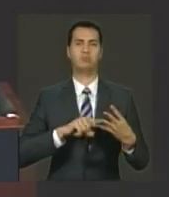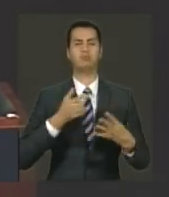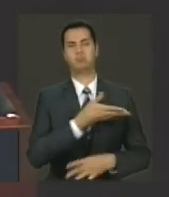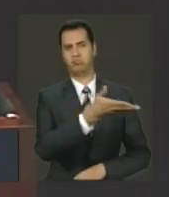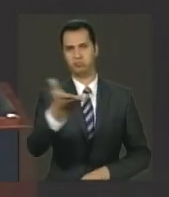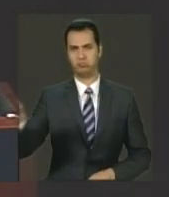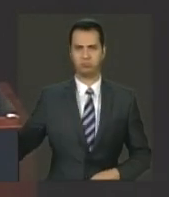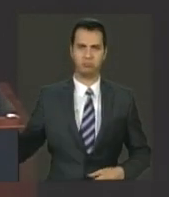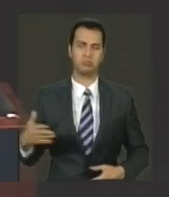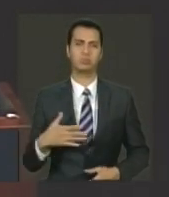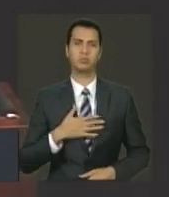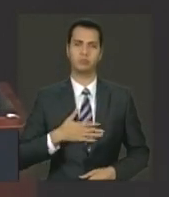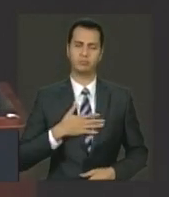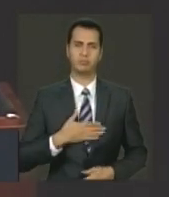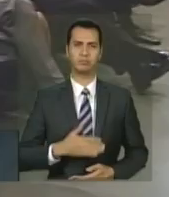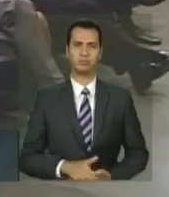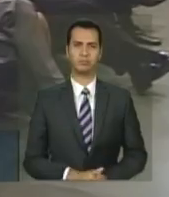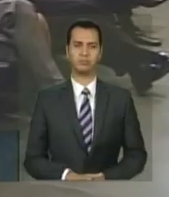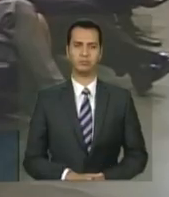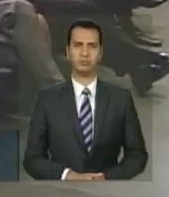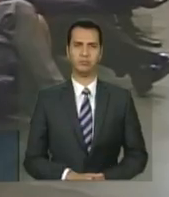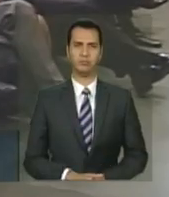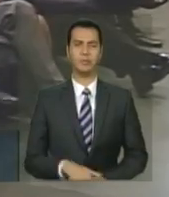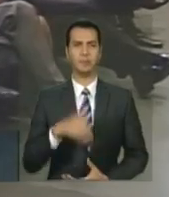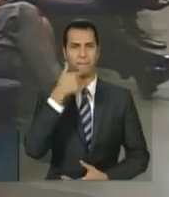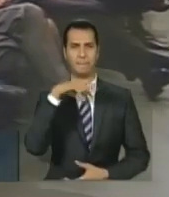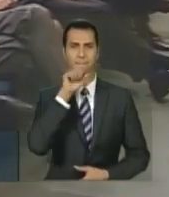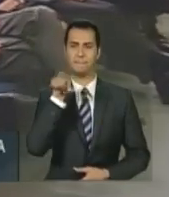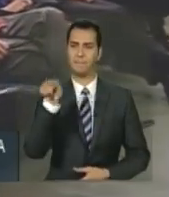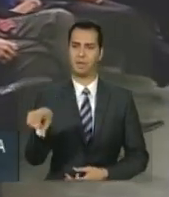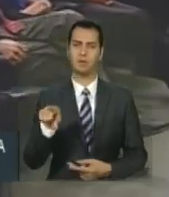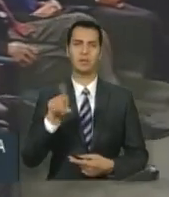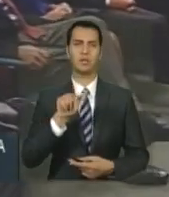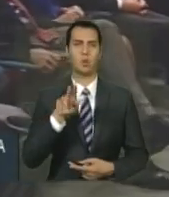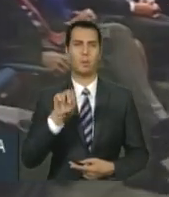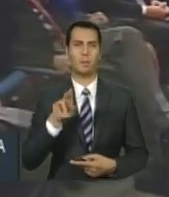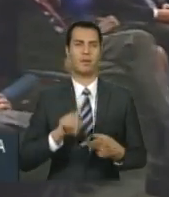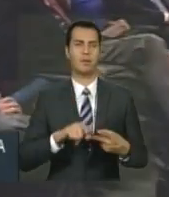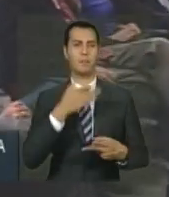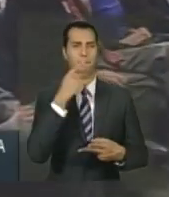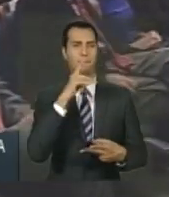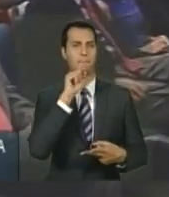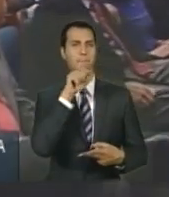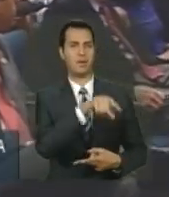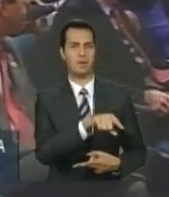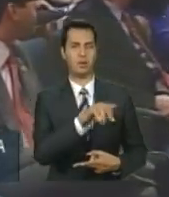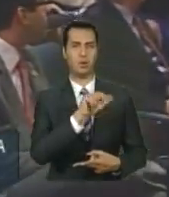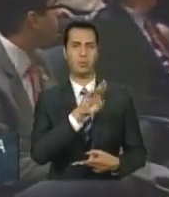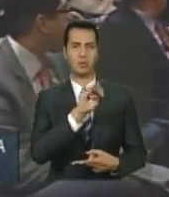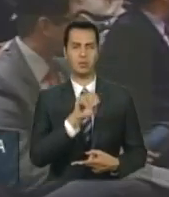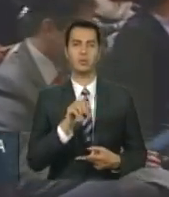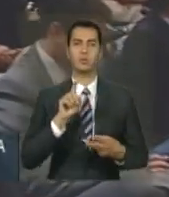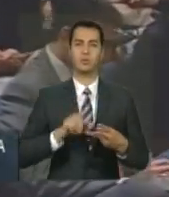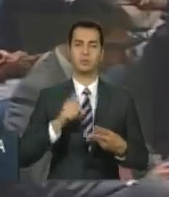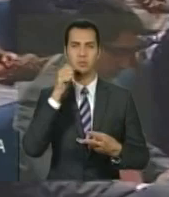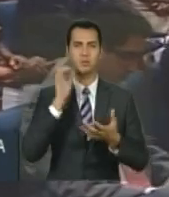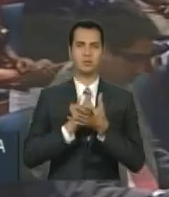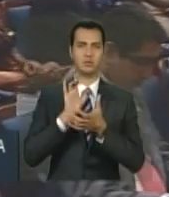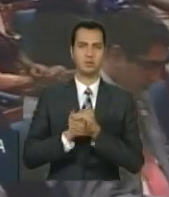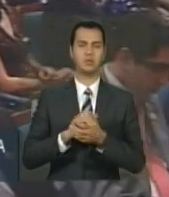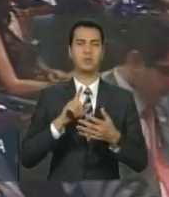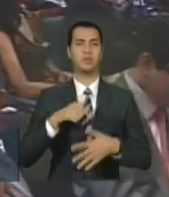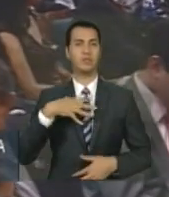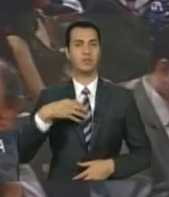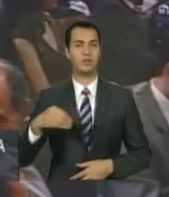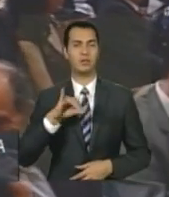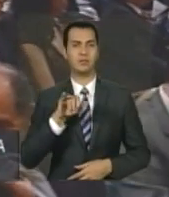senhores, minha mãe Guiomar, meu pai Roberto, minha esposa Cláudia, minhas filhas Isabela e